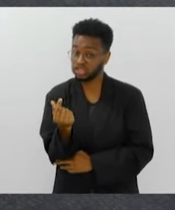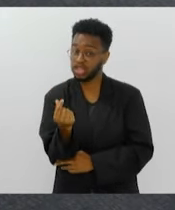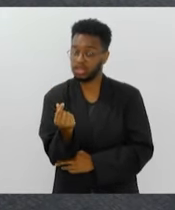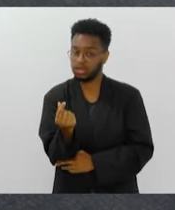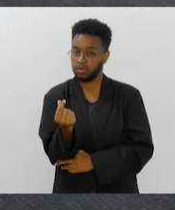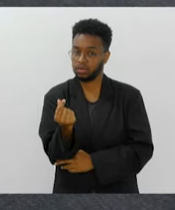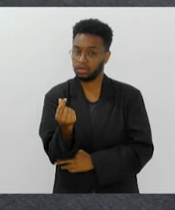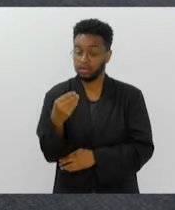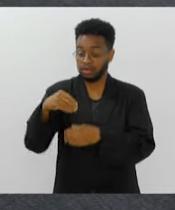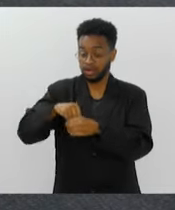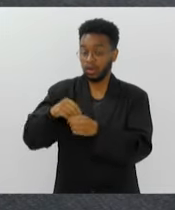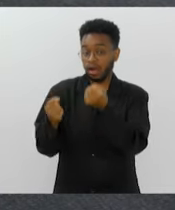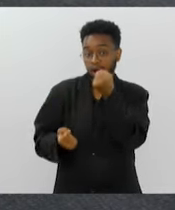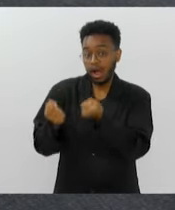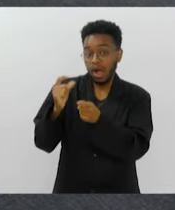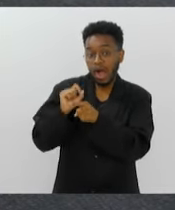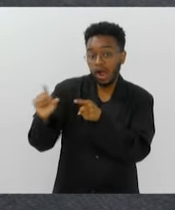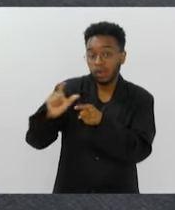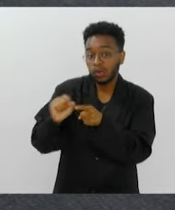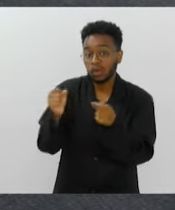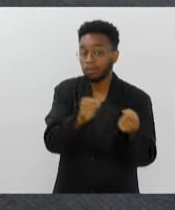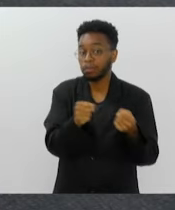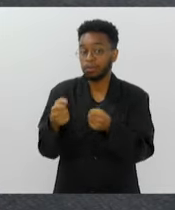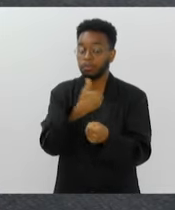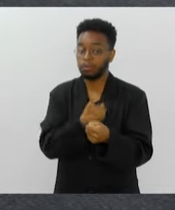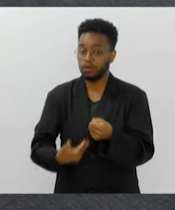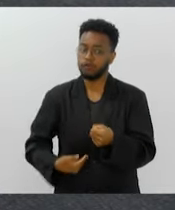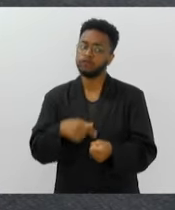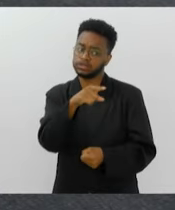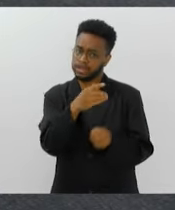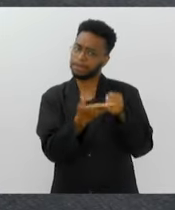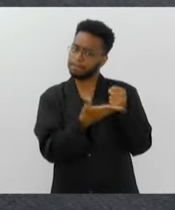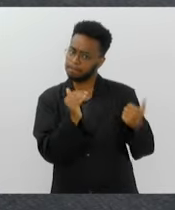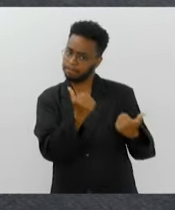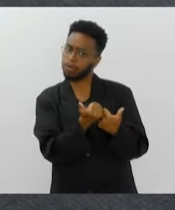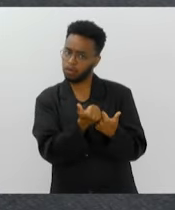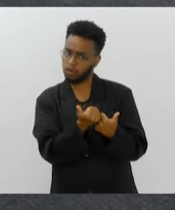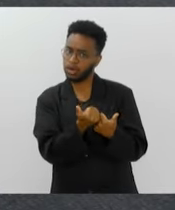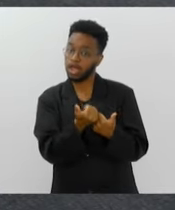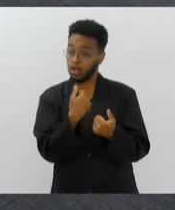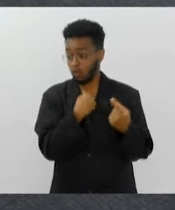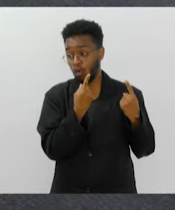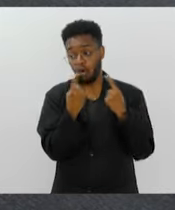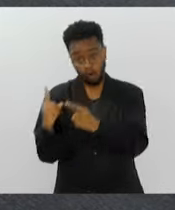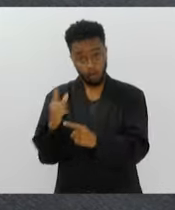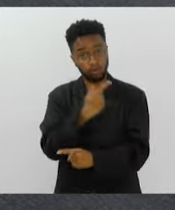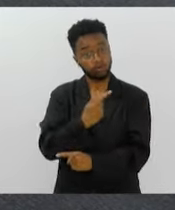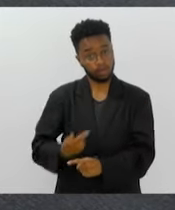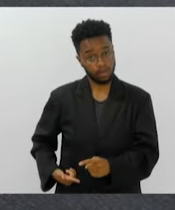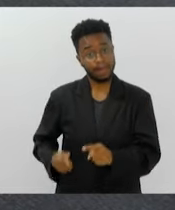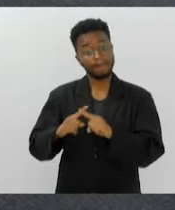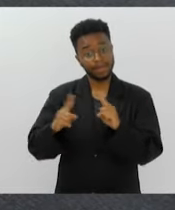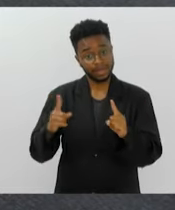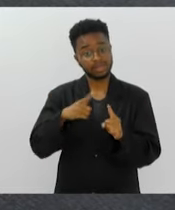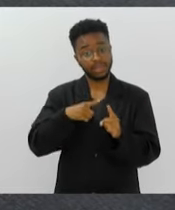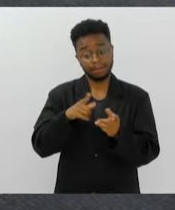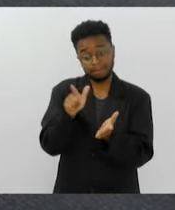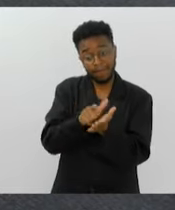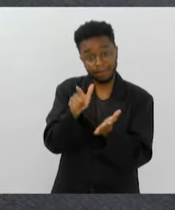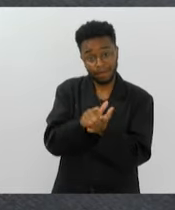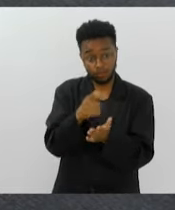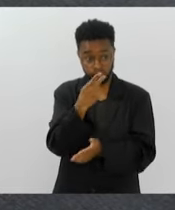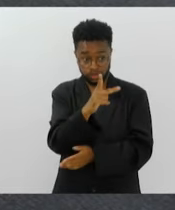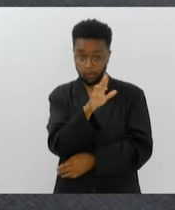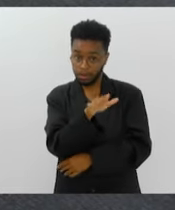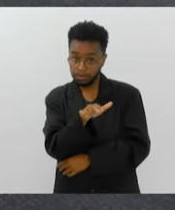de um carro alugado pelo poder público do estado que você é base e que eu sou oposição tinha santinho do teu